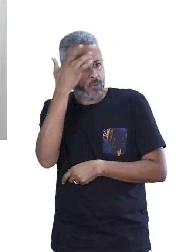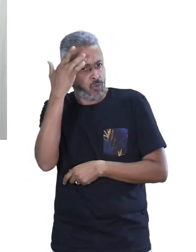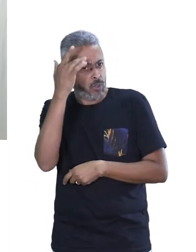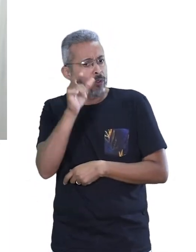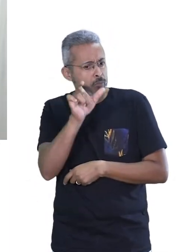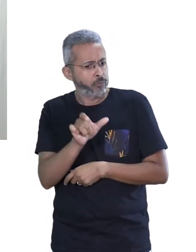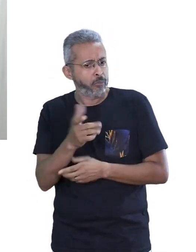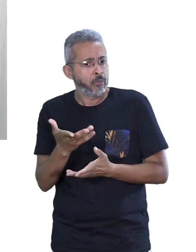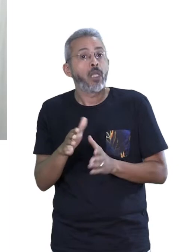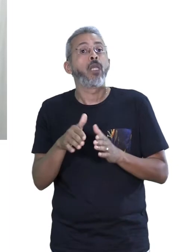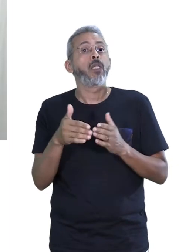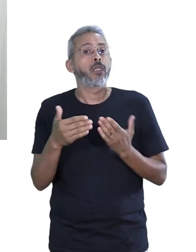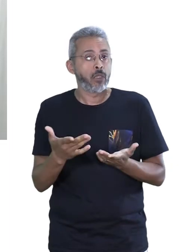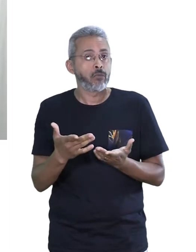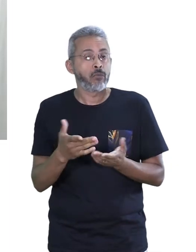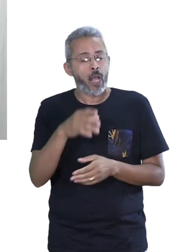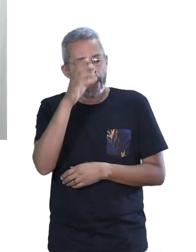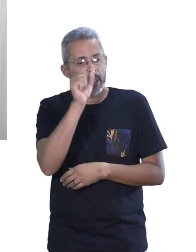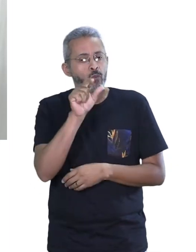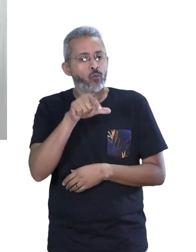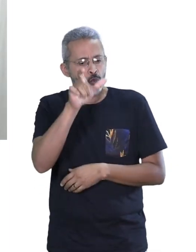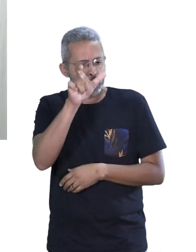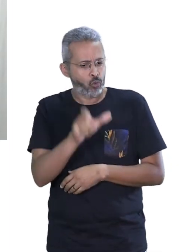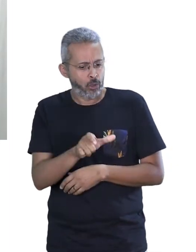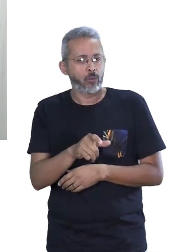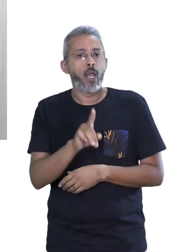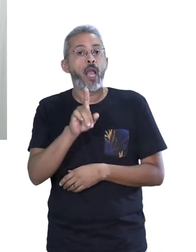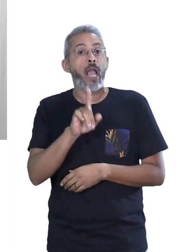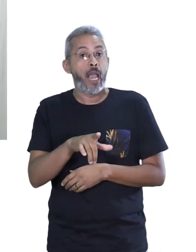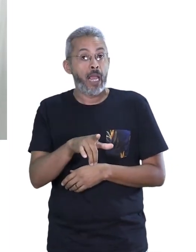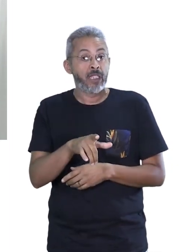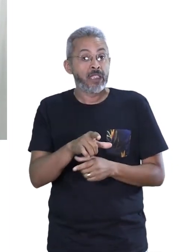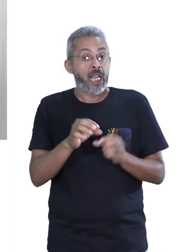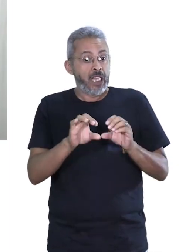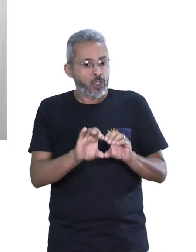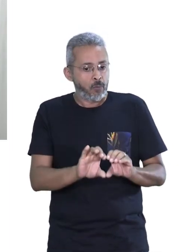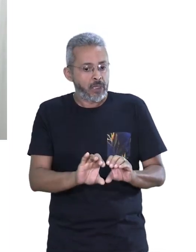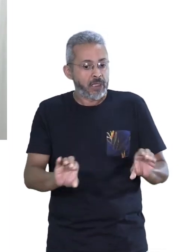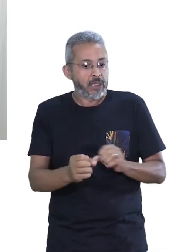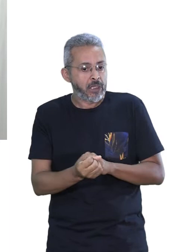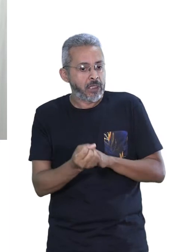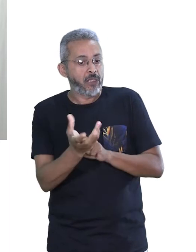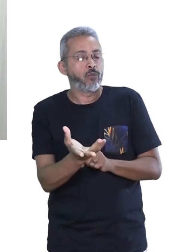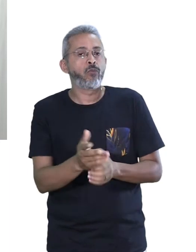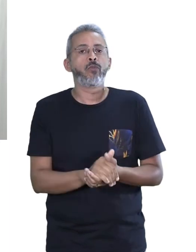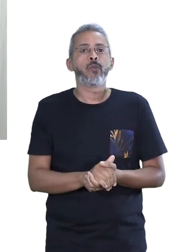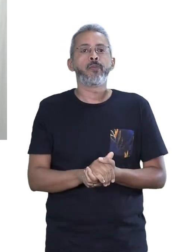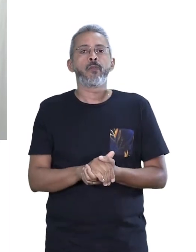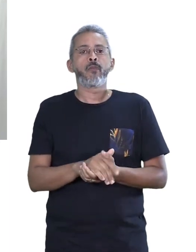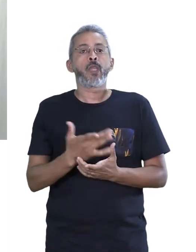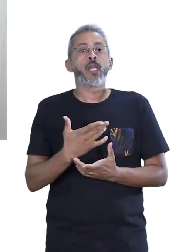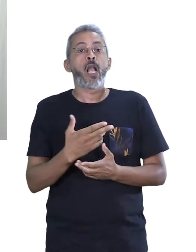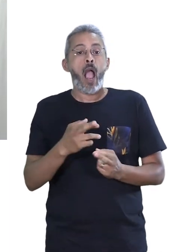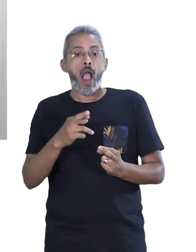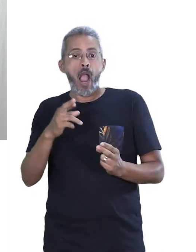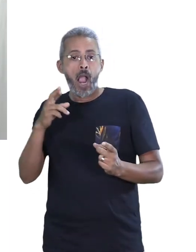uma pessoa? Então, aprendam que o sujeito é uma expressão, uma sentença que